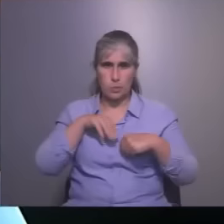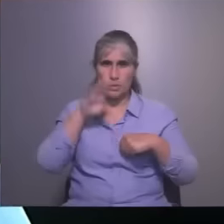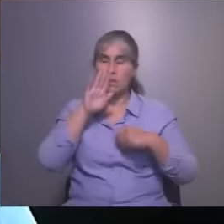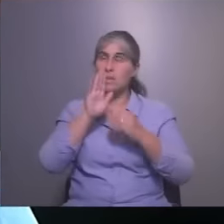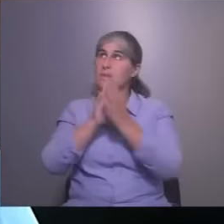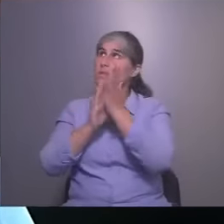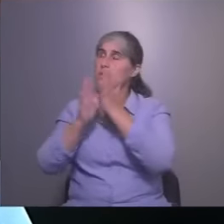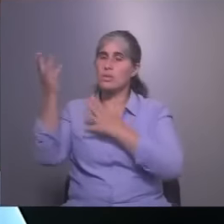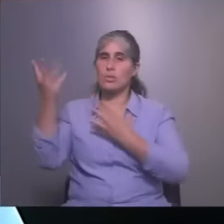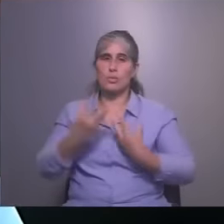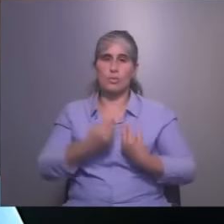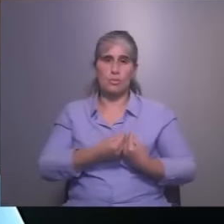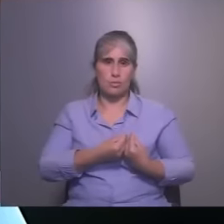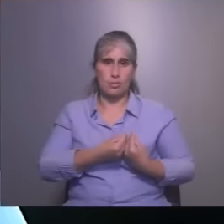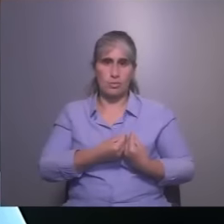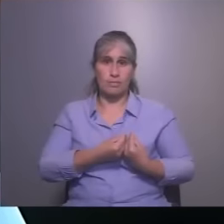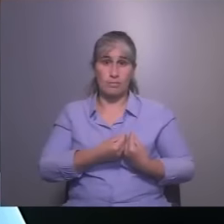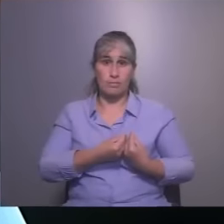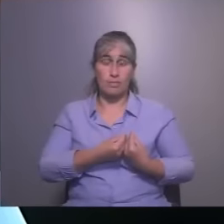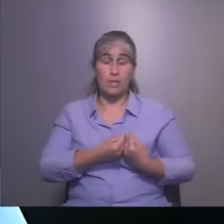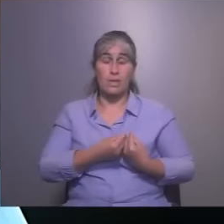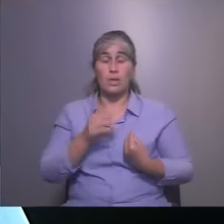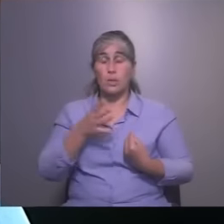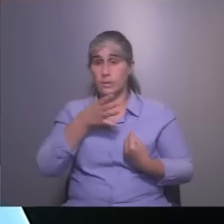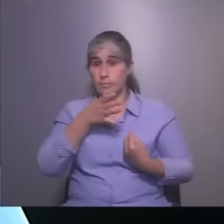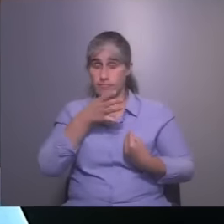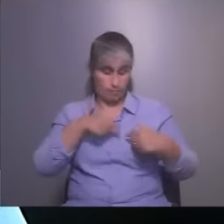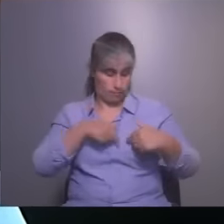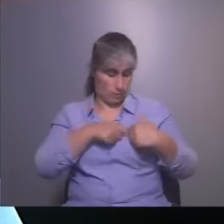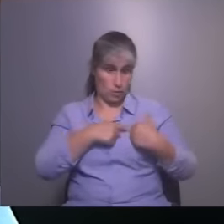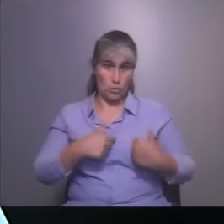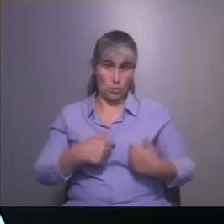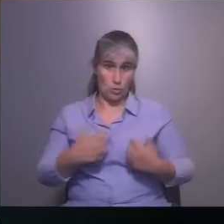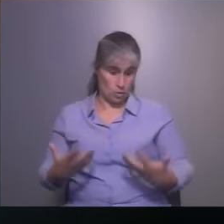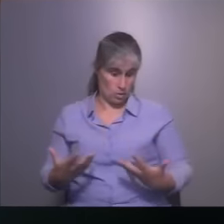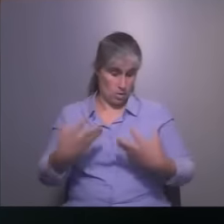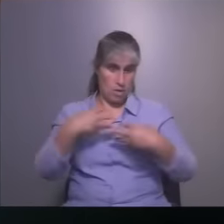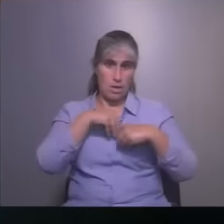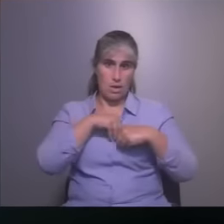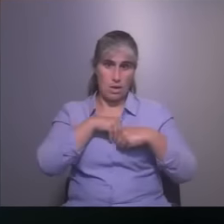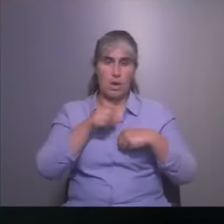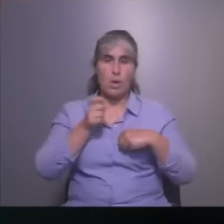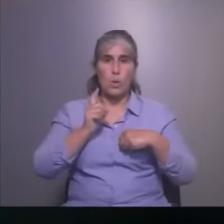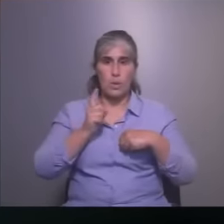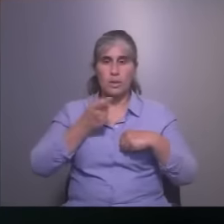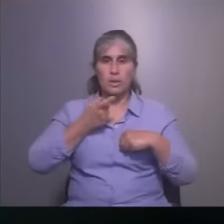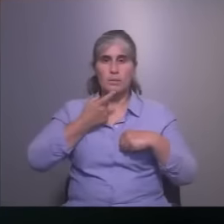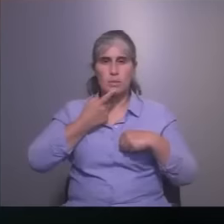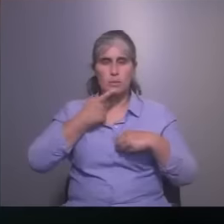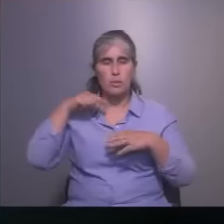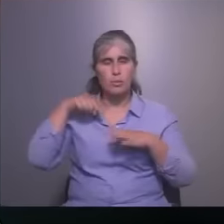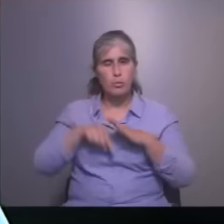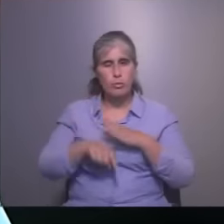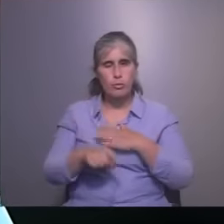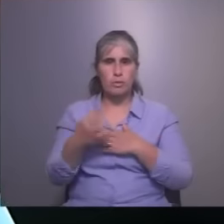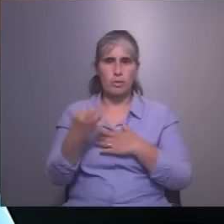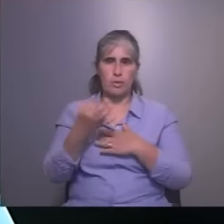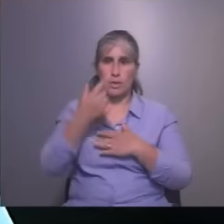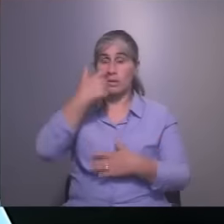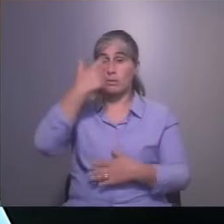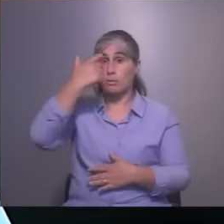procura entender com o olhar do coração iluminado pela presença de Deus. Guardar no coração